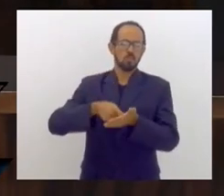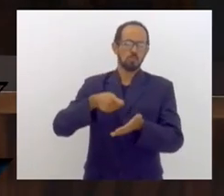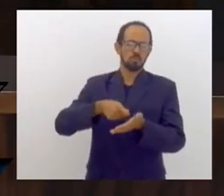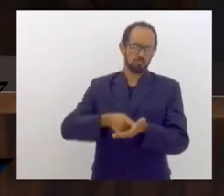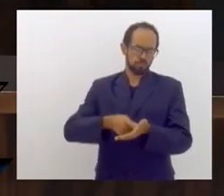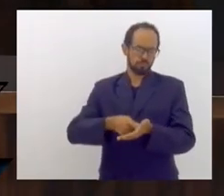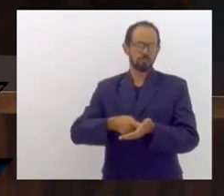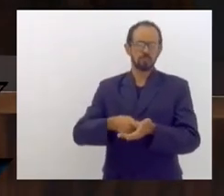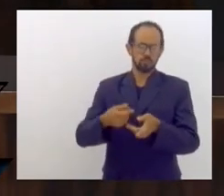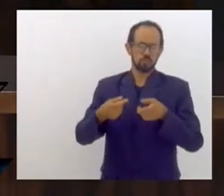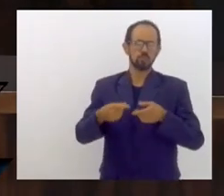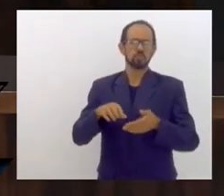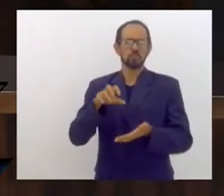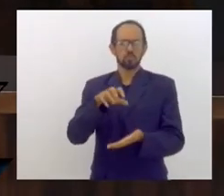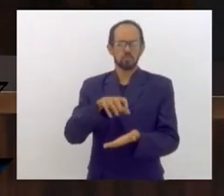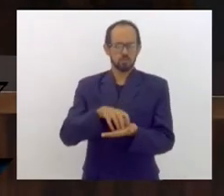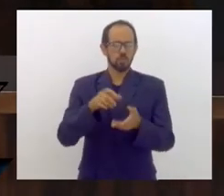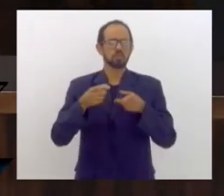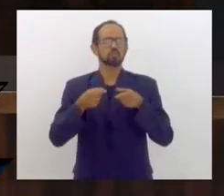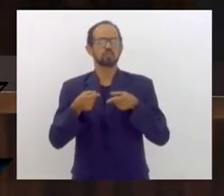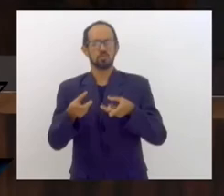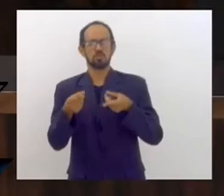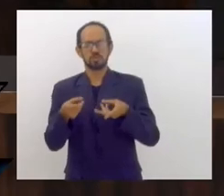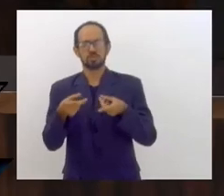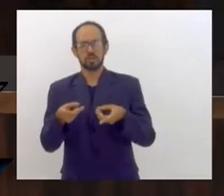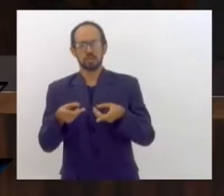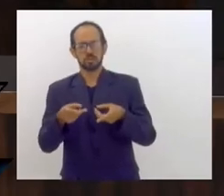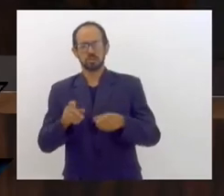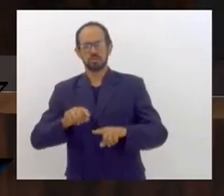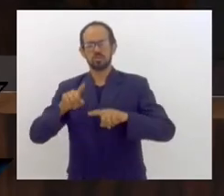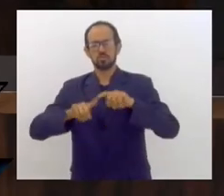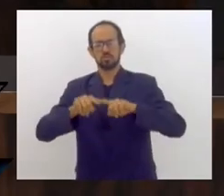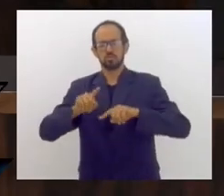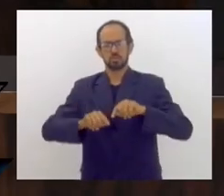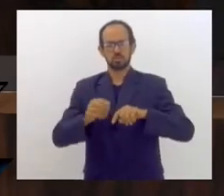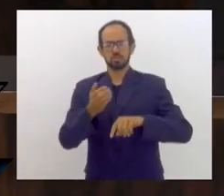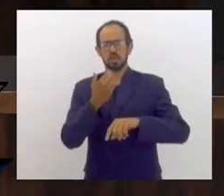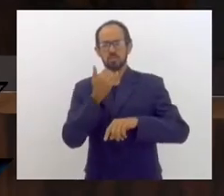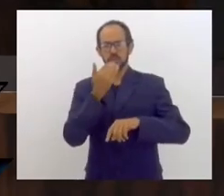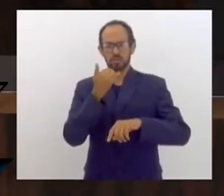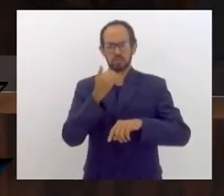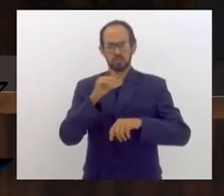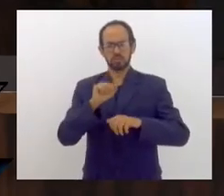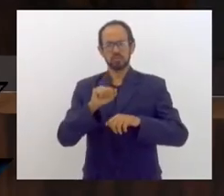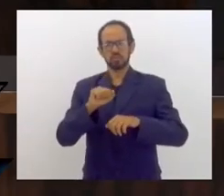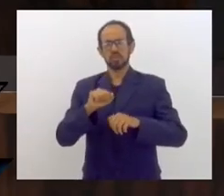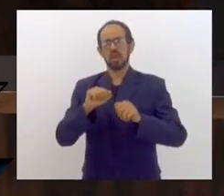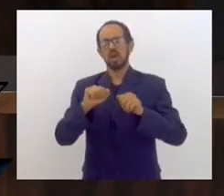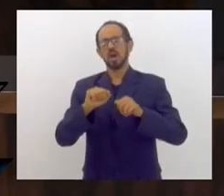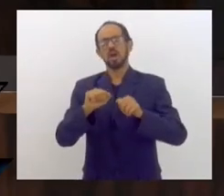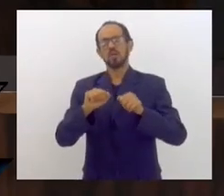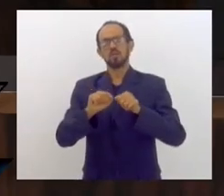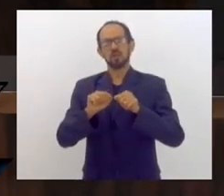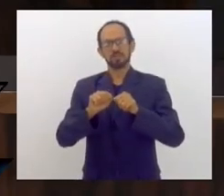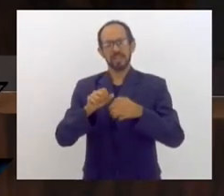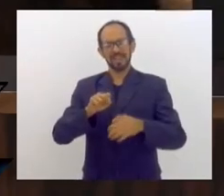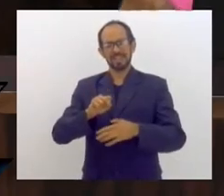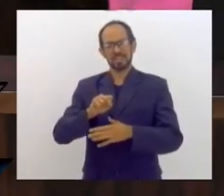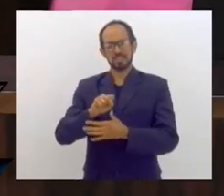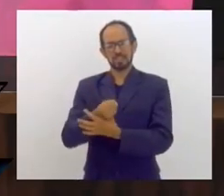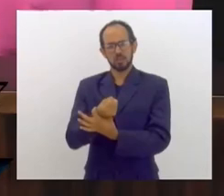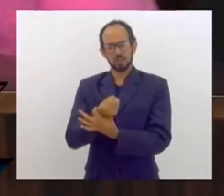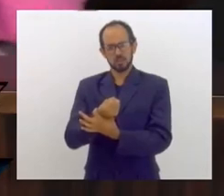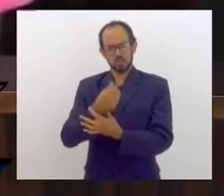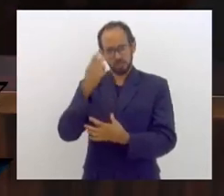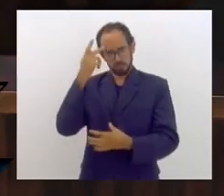dos estabelecimentos comerciais produtos alimentícios assegurarem ao